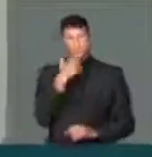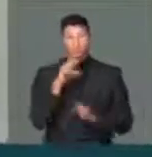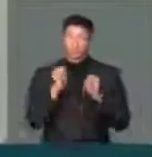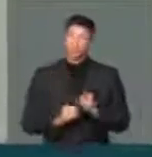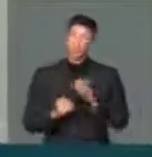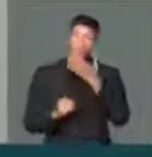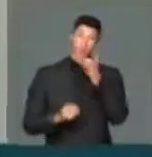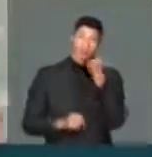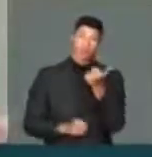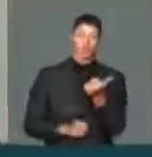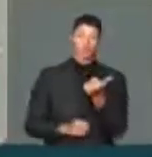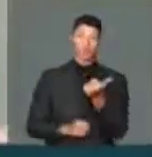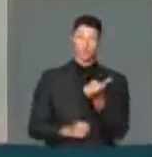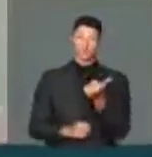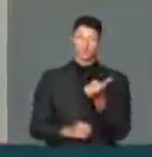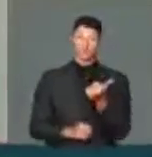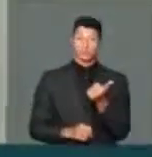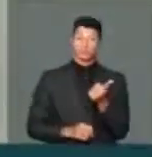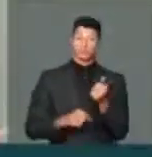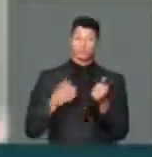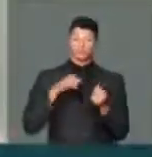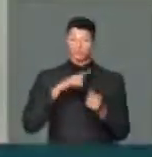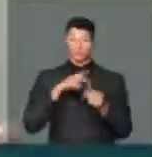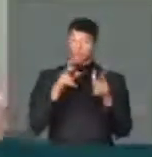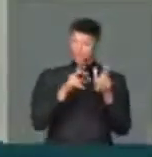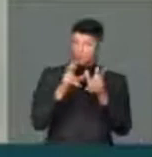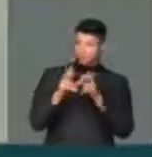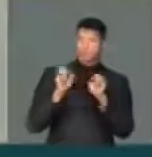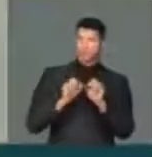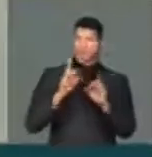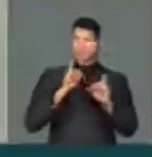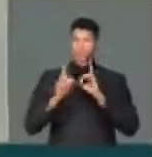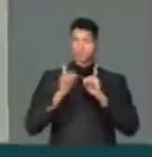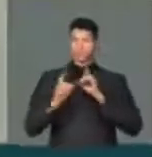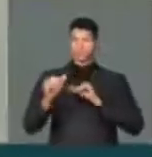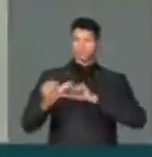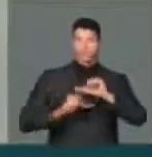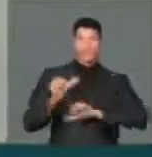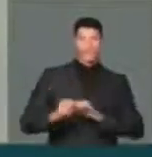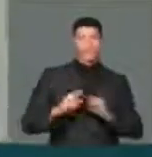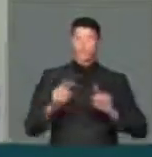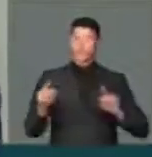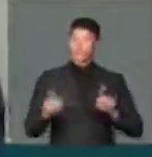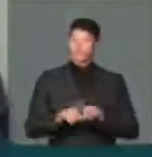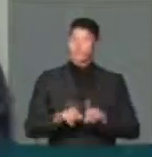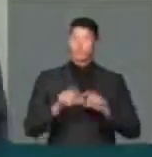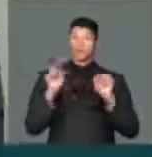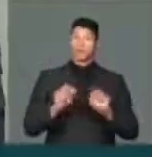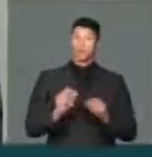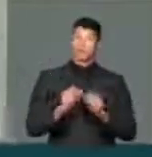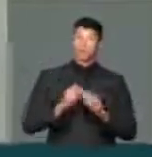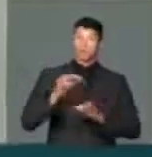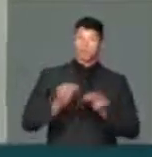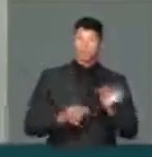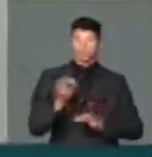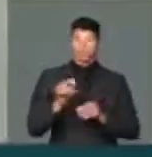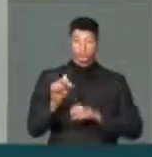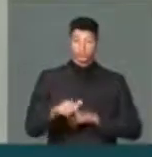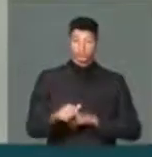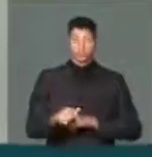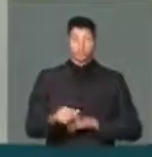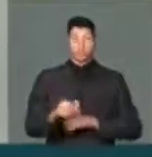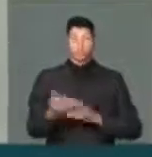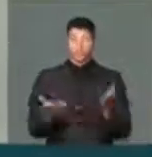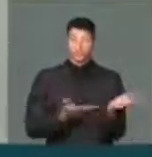pode ser melhorado, inclusive essa percepção talvez tenha levado à discussão sobre a sua reforma, mas ele também, façamos alguma justiça a